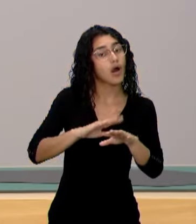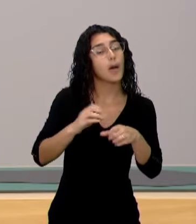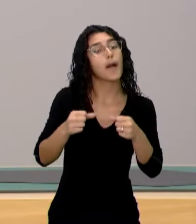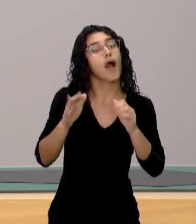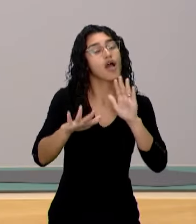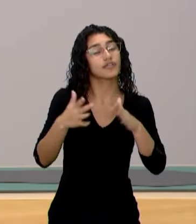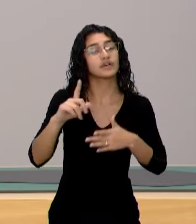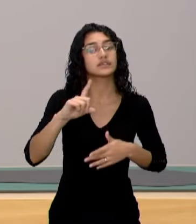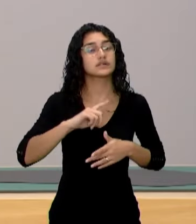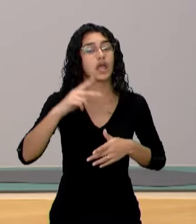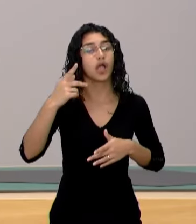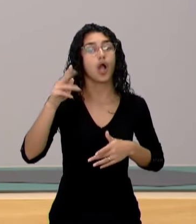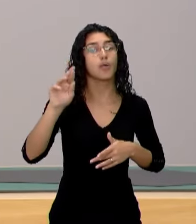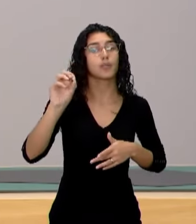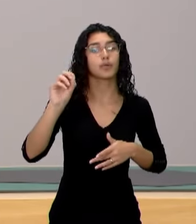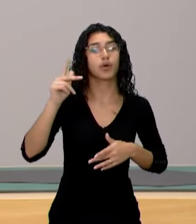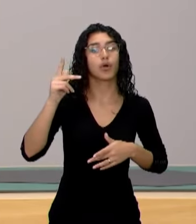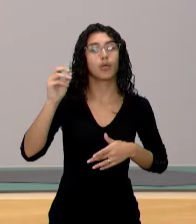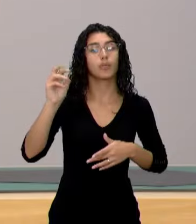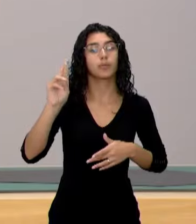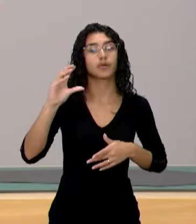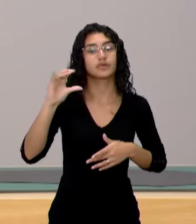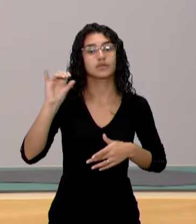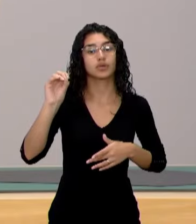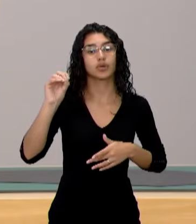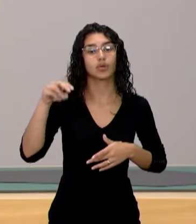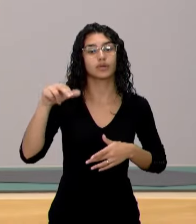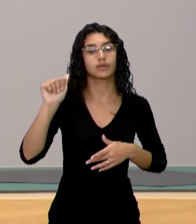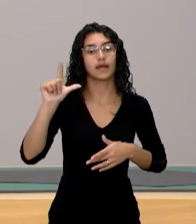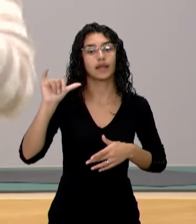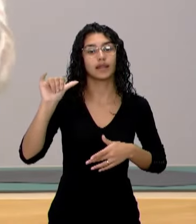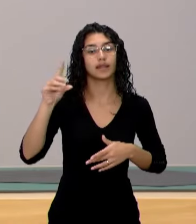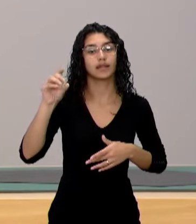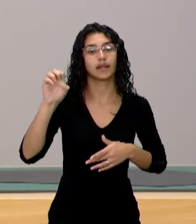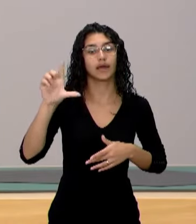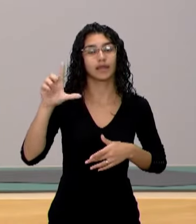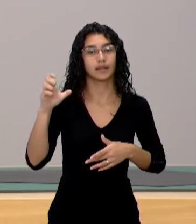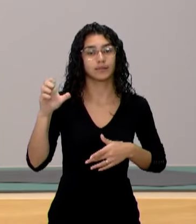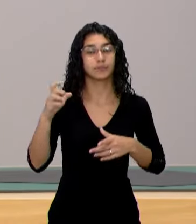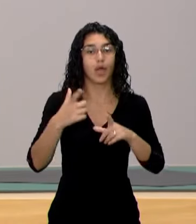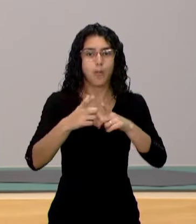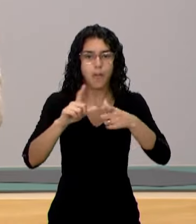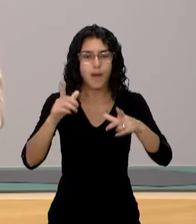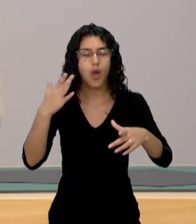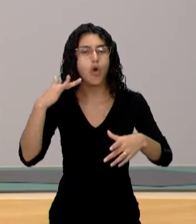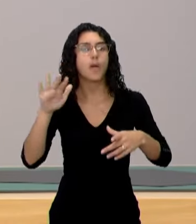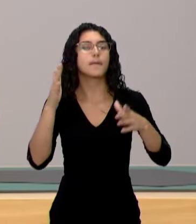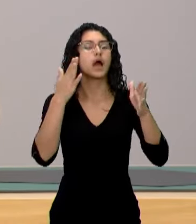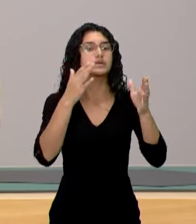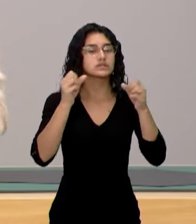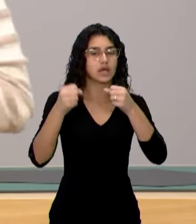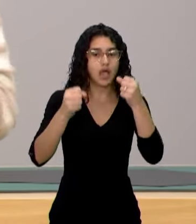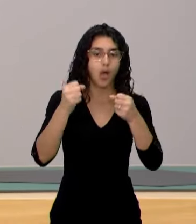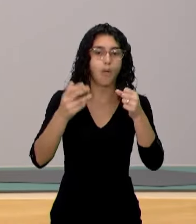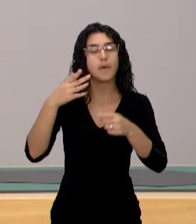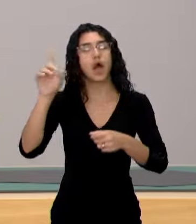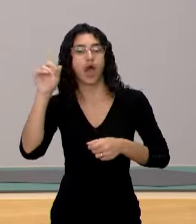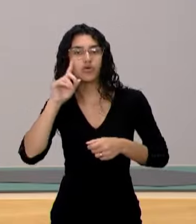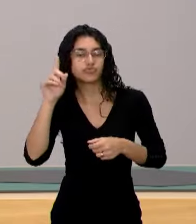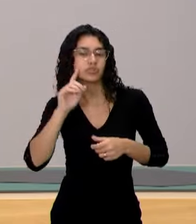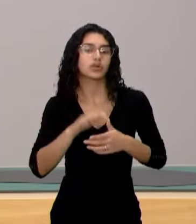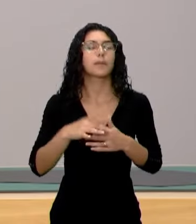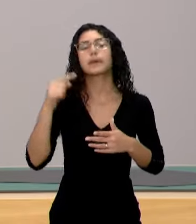dar aquela... usar a sua intuição, né? Fazer o que você fez. Aumenta, quanto mais carro ou quanto mais